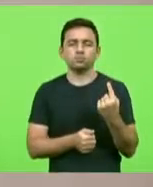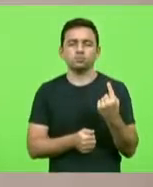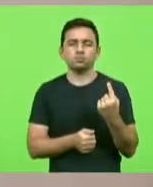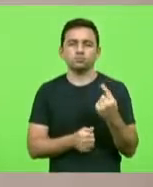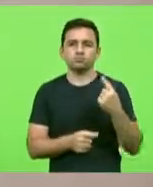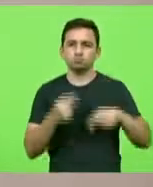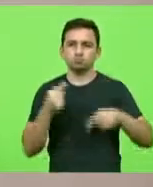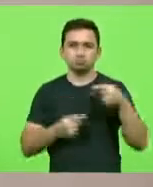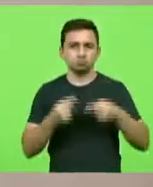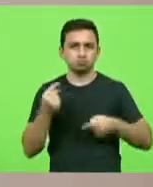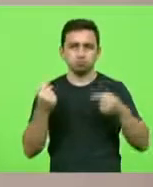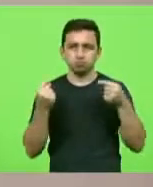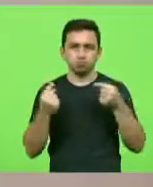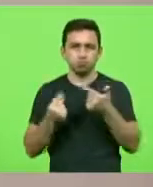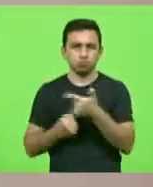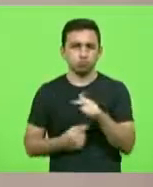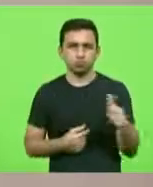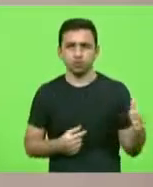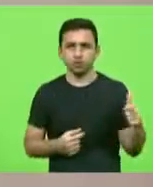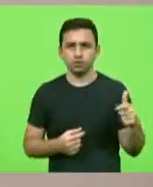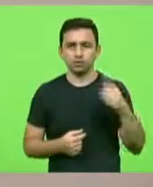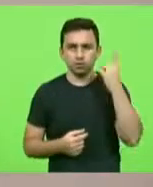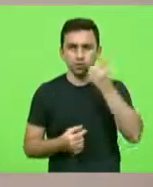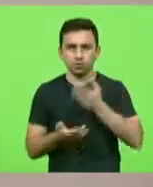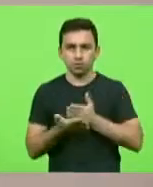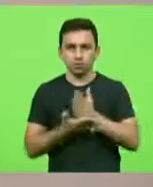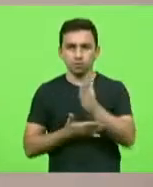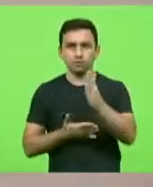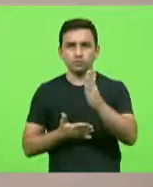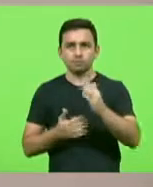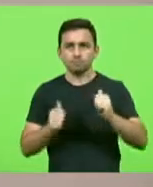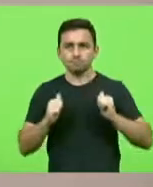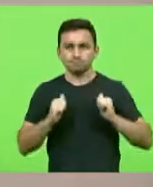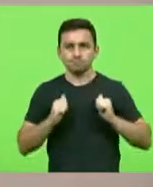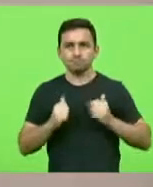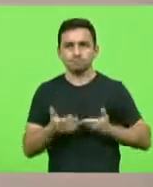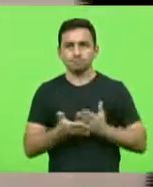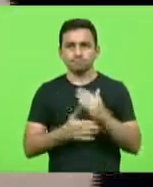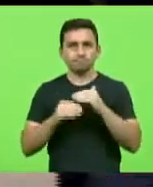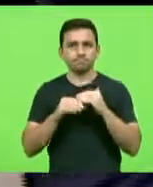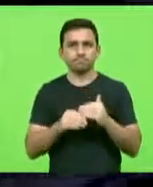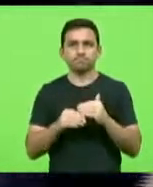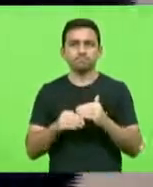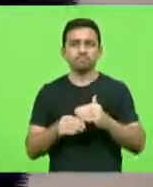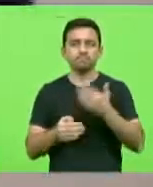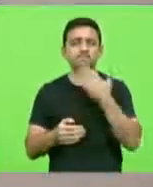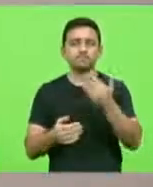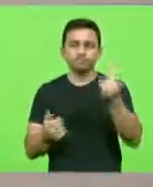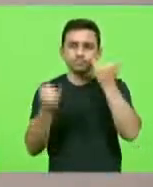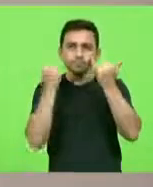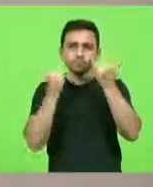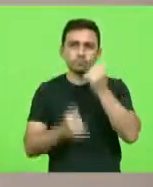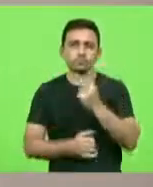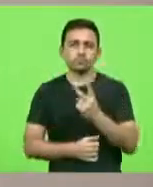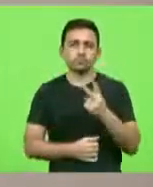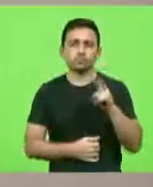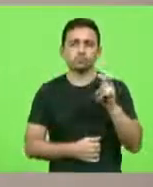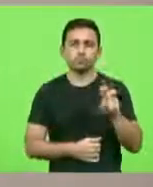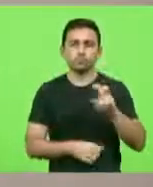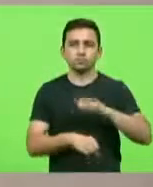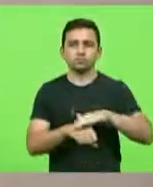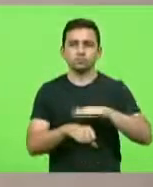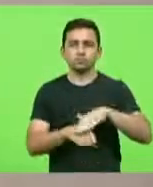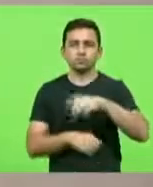discutir, em votação. Deputados que aprovam, permaneçam como se encontram. Aprovado por unanimidade. Pedido de informação 225, autor deputado João